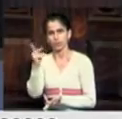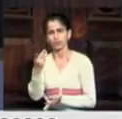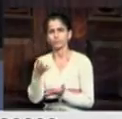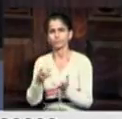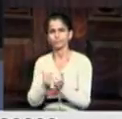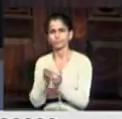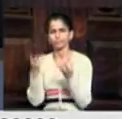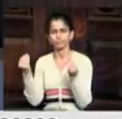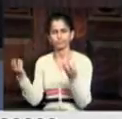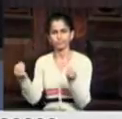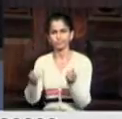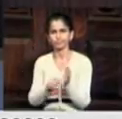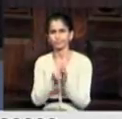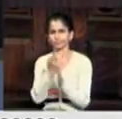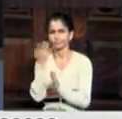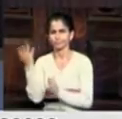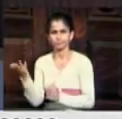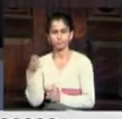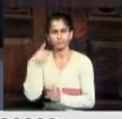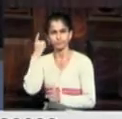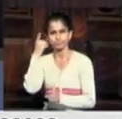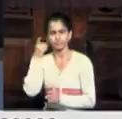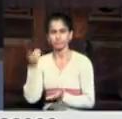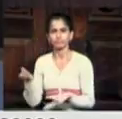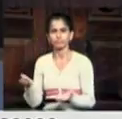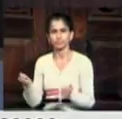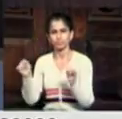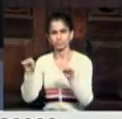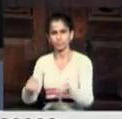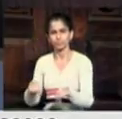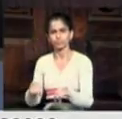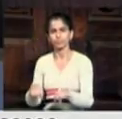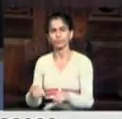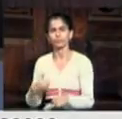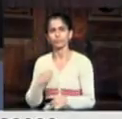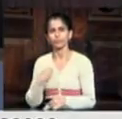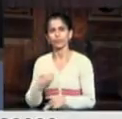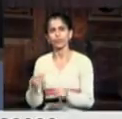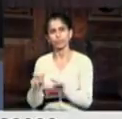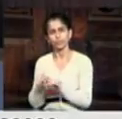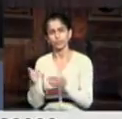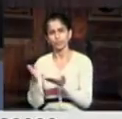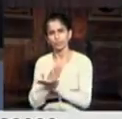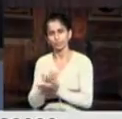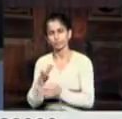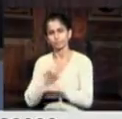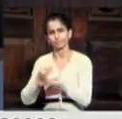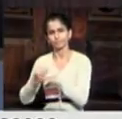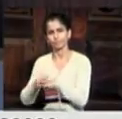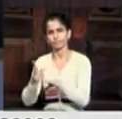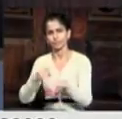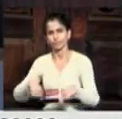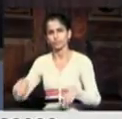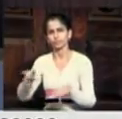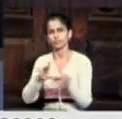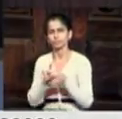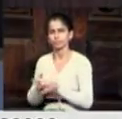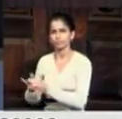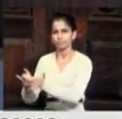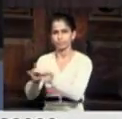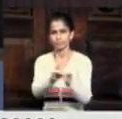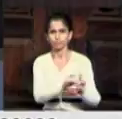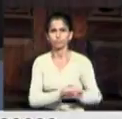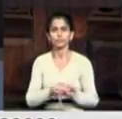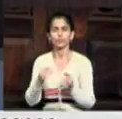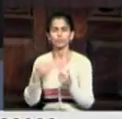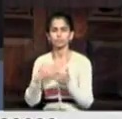deputada Tia Ju, uma série de deputados que estão presentes no plenário e aqueles que não estão. que nós possamos todos estar unidos, porque agora